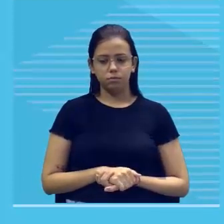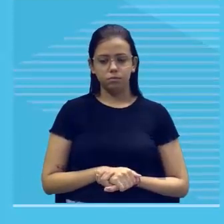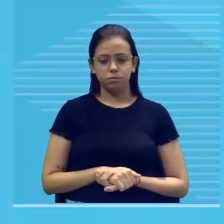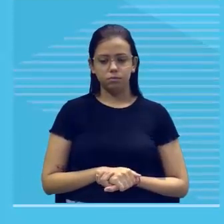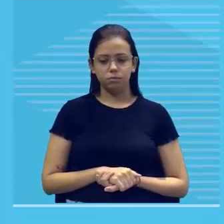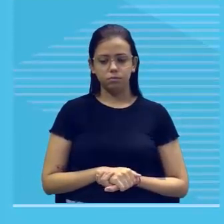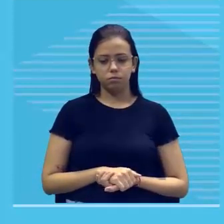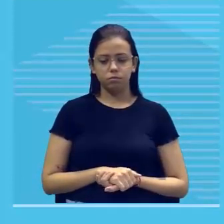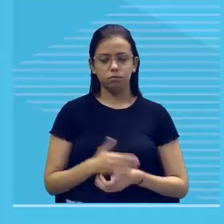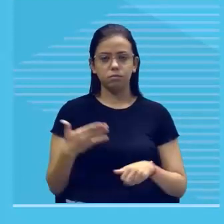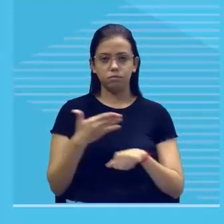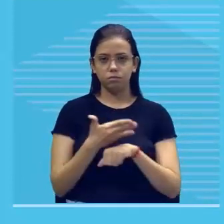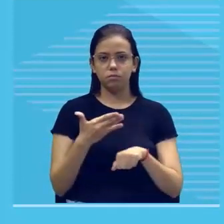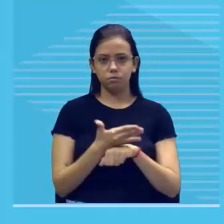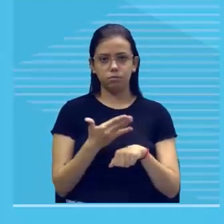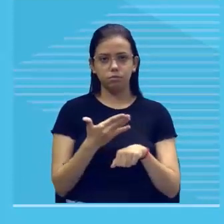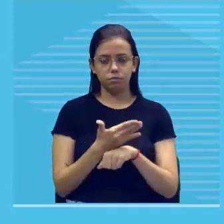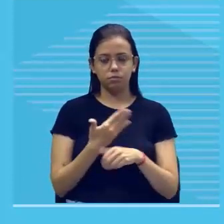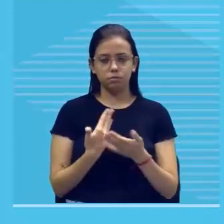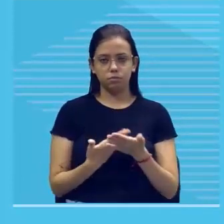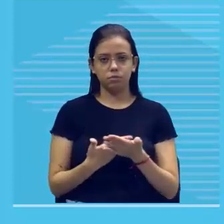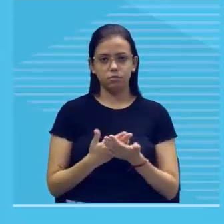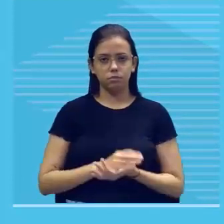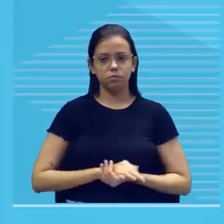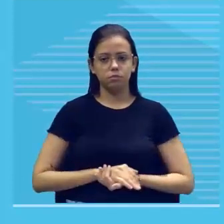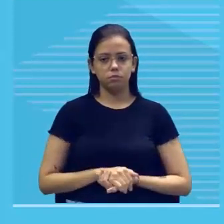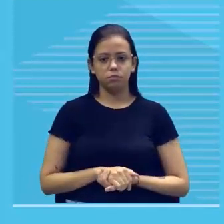e participem comigo